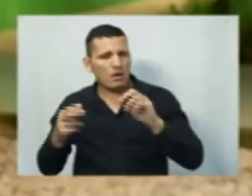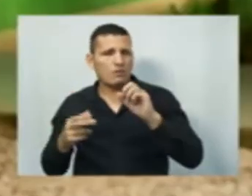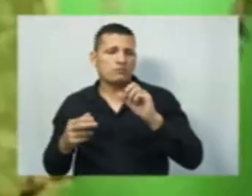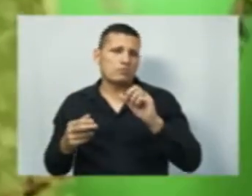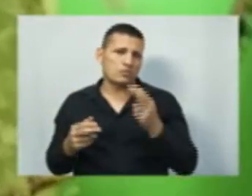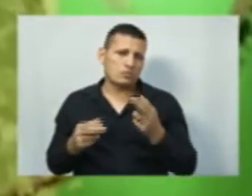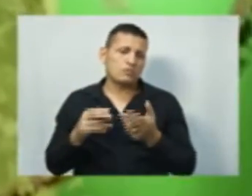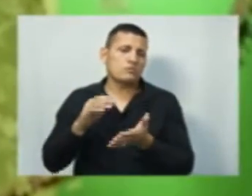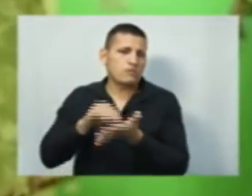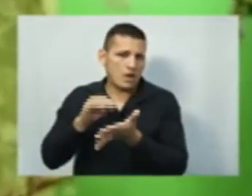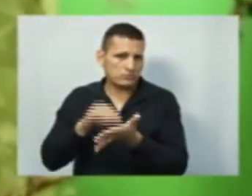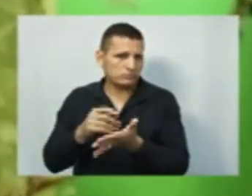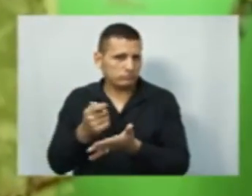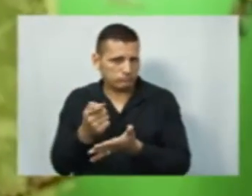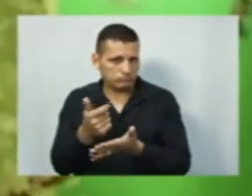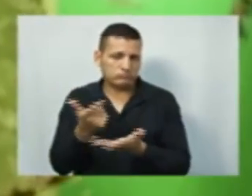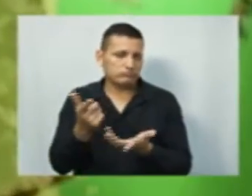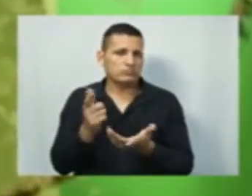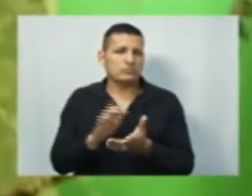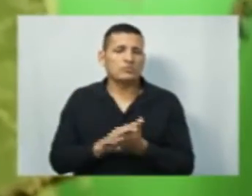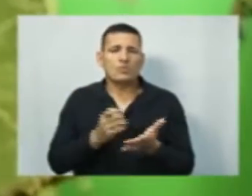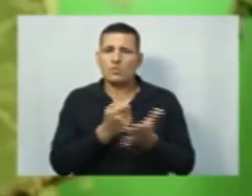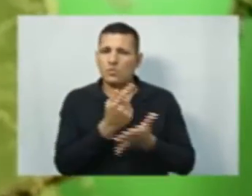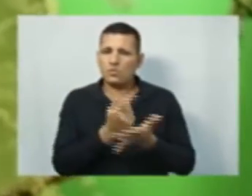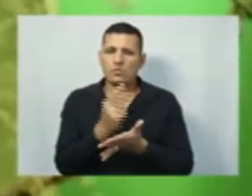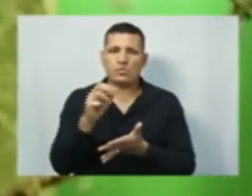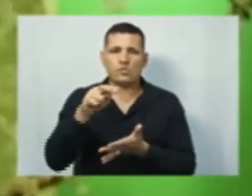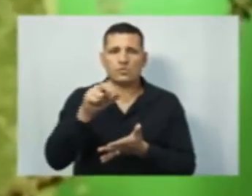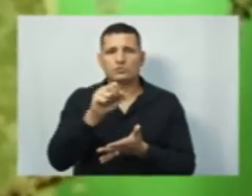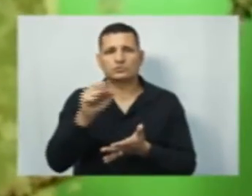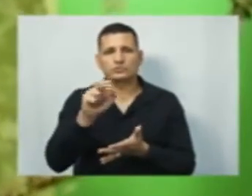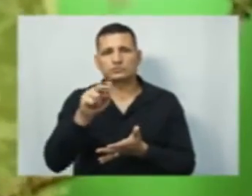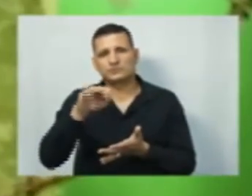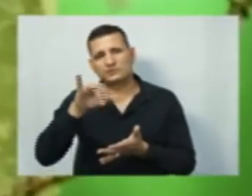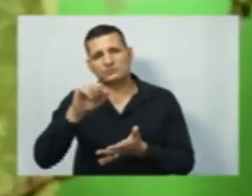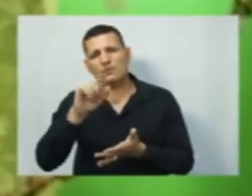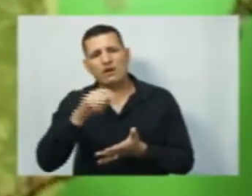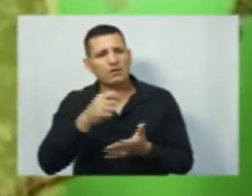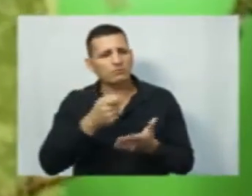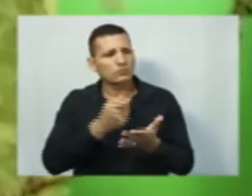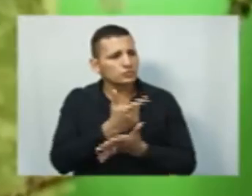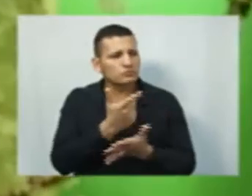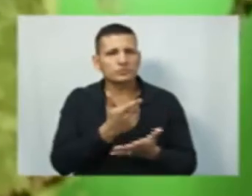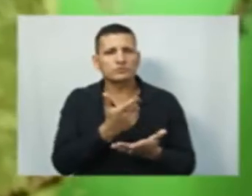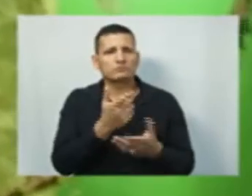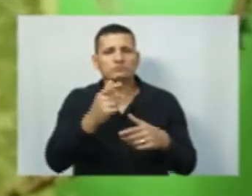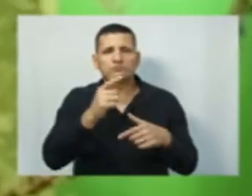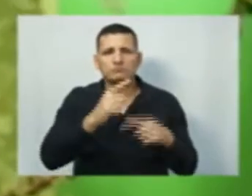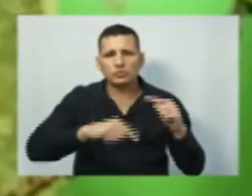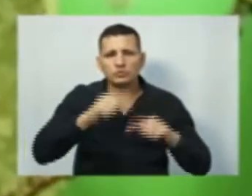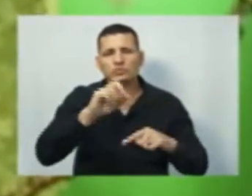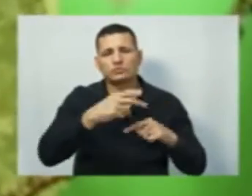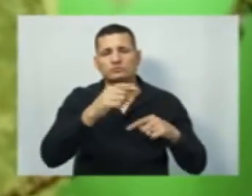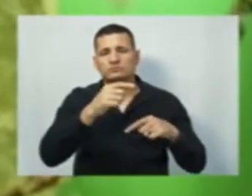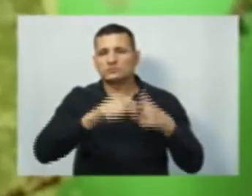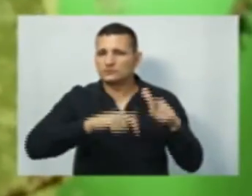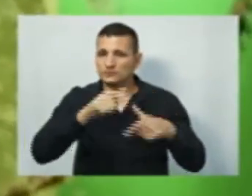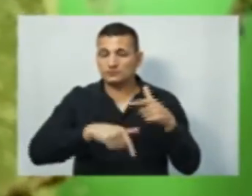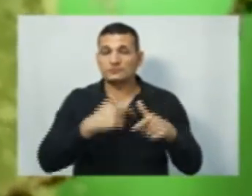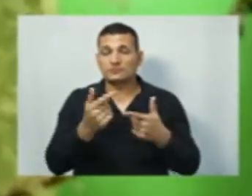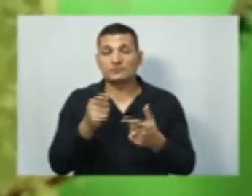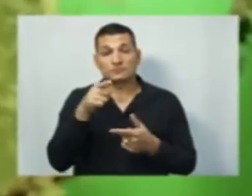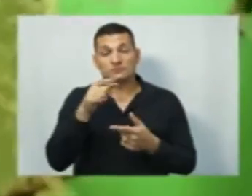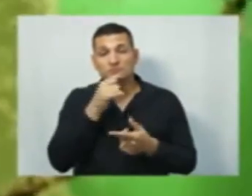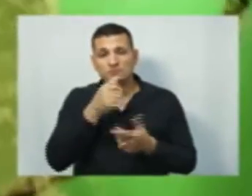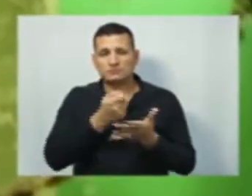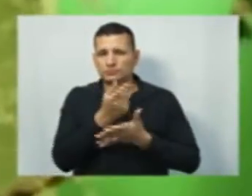sociedade. O consumismo é o ato de consumir um produto ou um bem ou um serviço, Quando você fala de consumismo exagerado, você está falando quando é